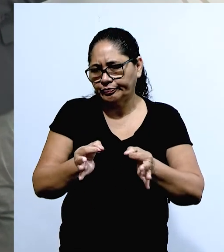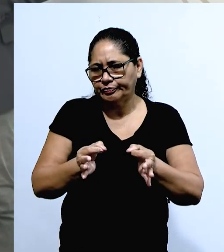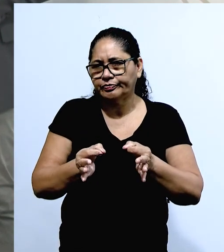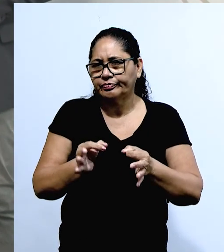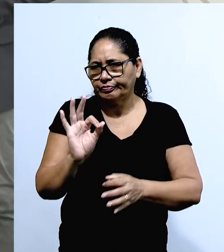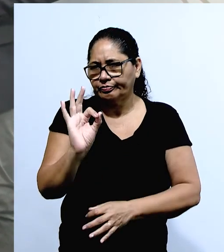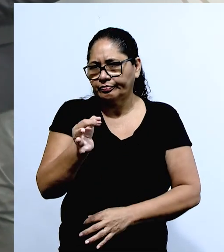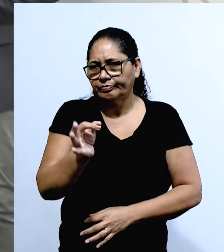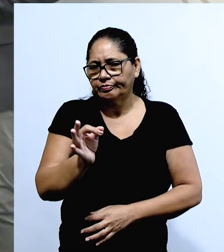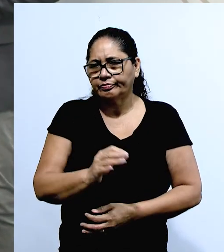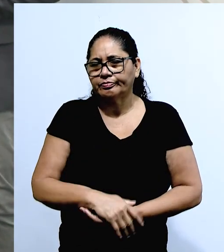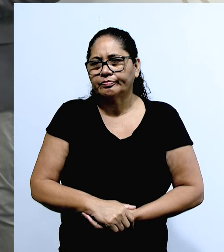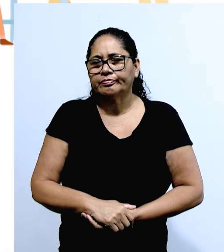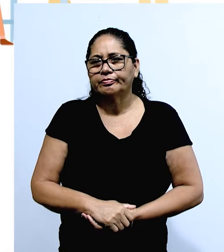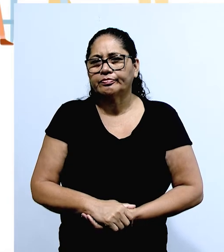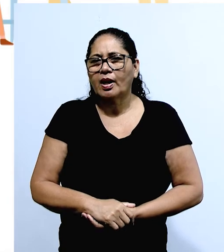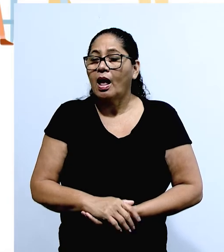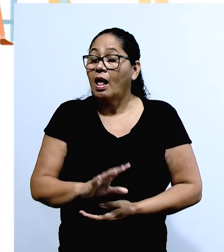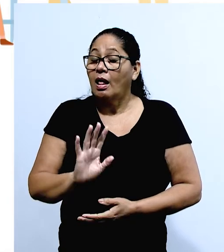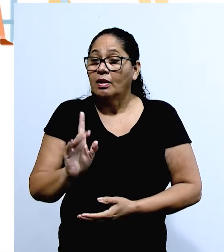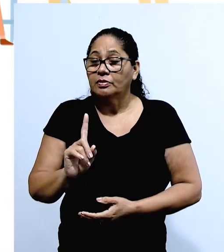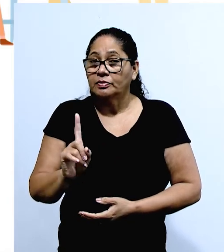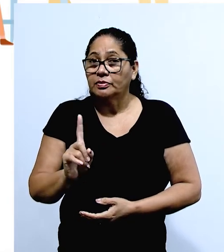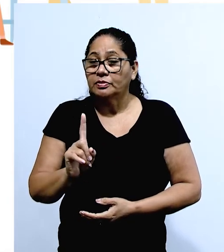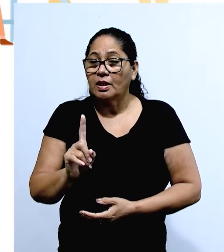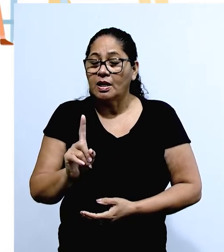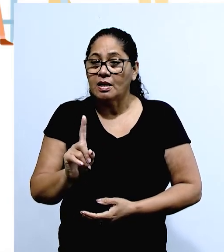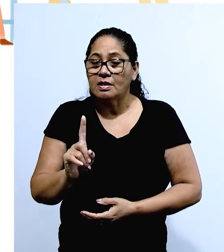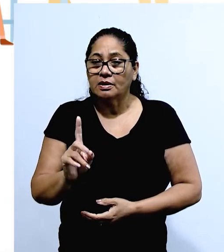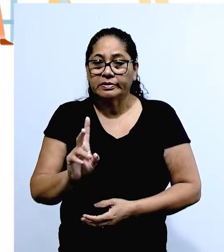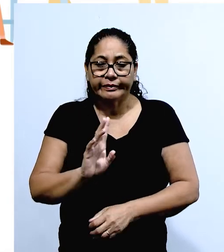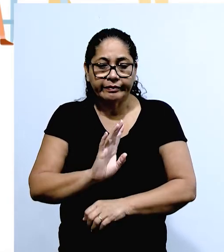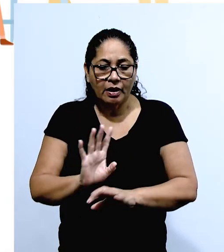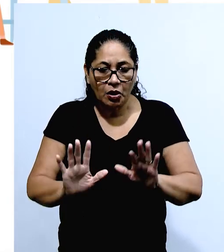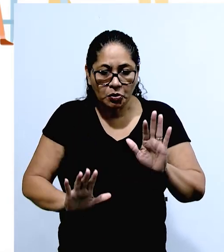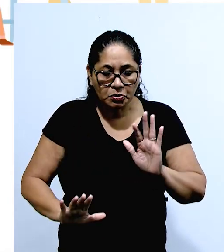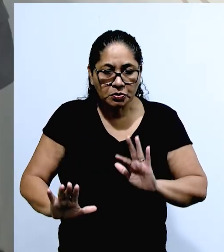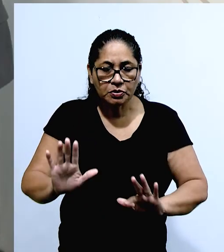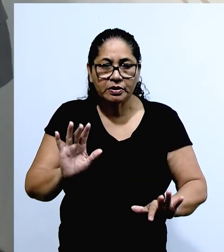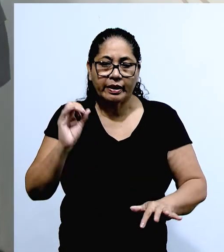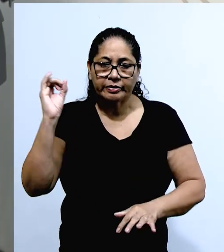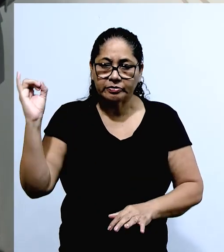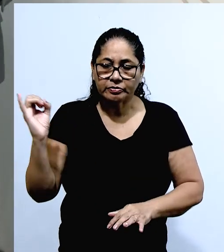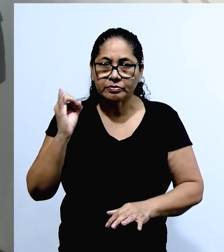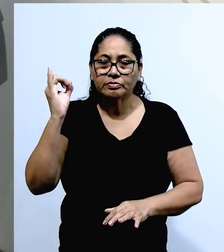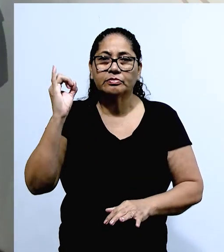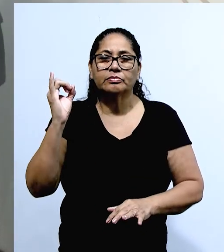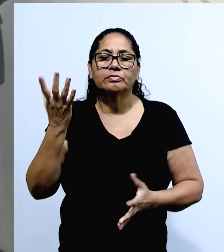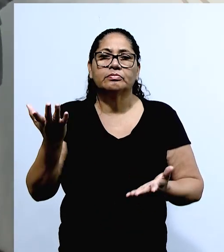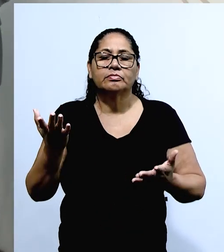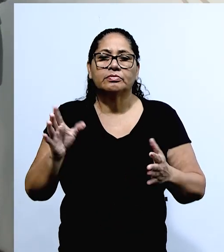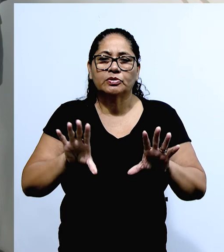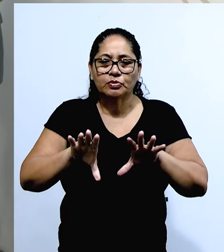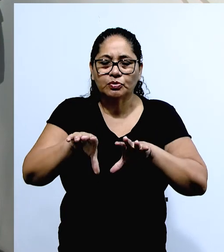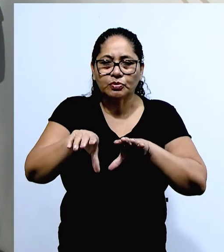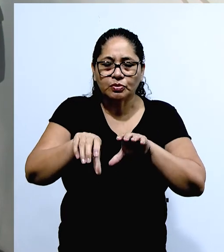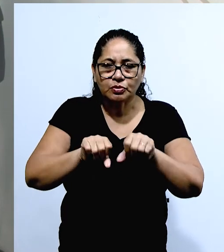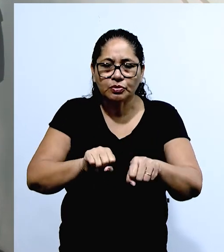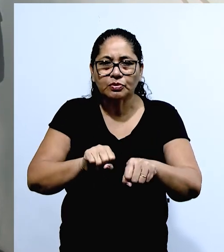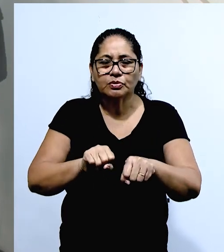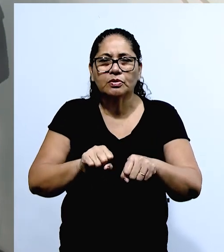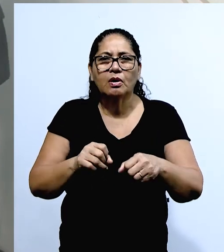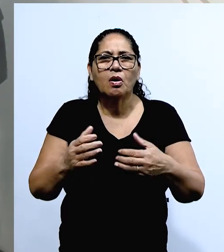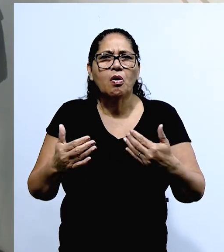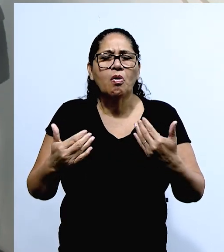organização. Perfeito? Né, só recapitulando para você que tratamos de assuntos muito importantes para a tua formação,